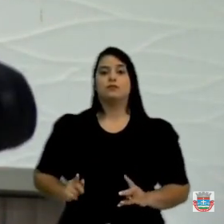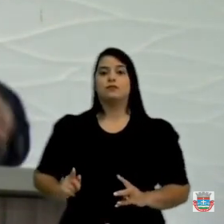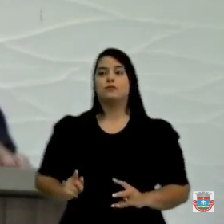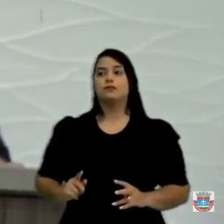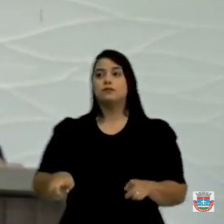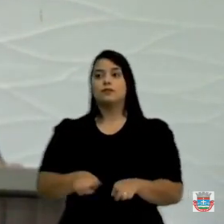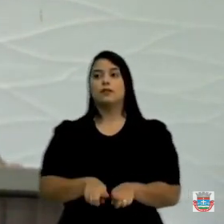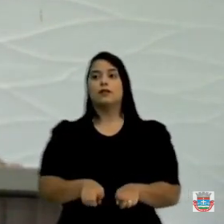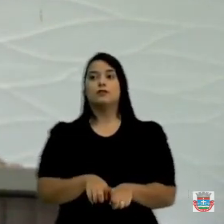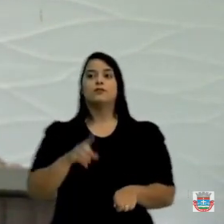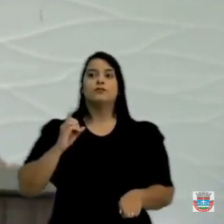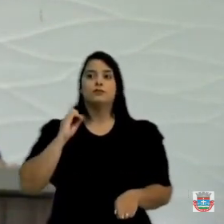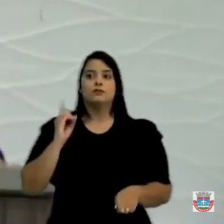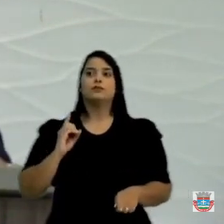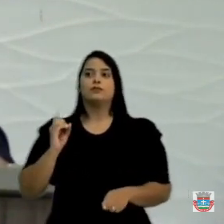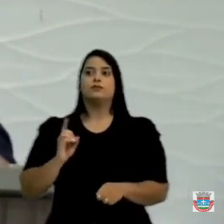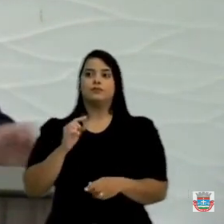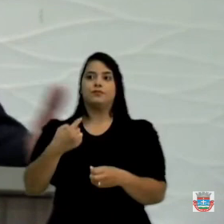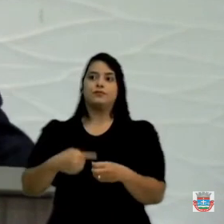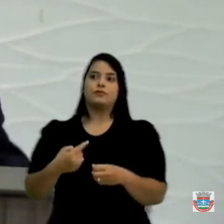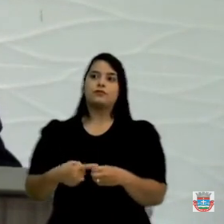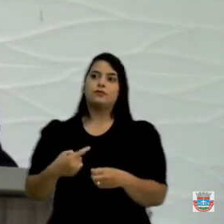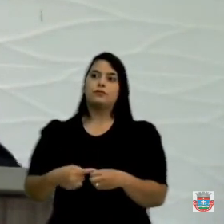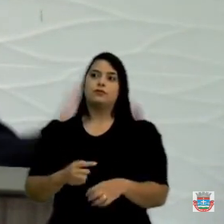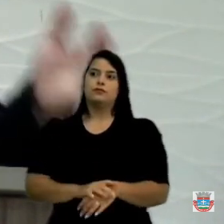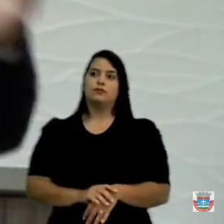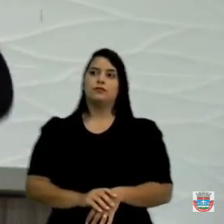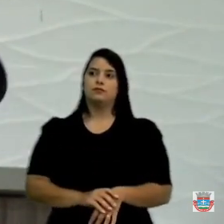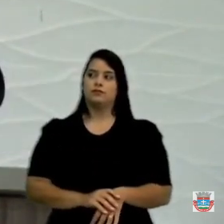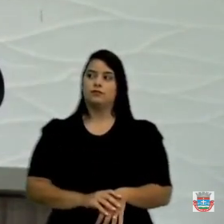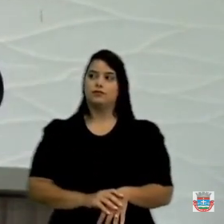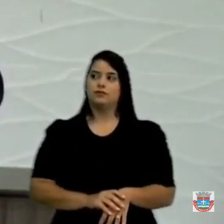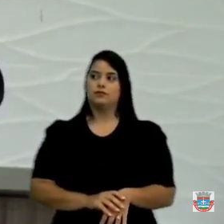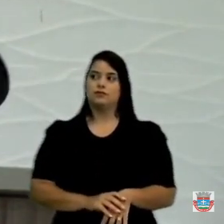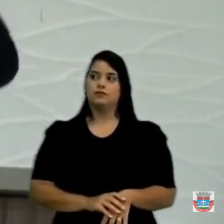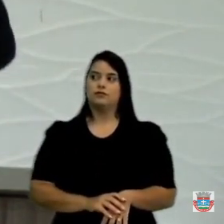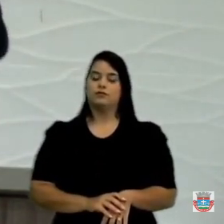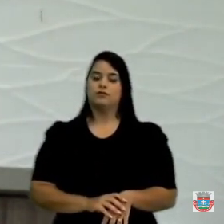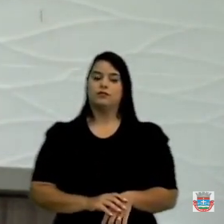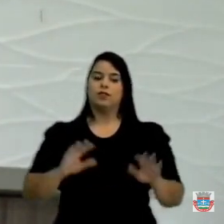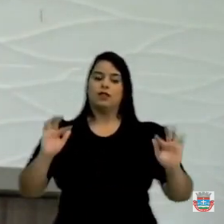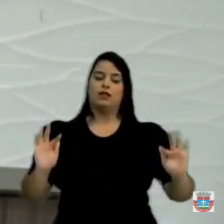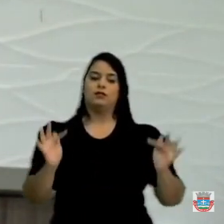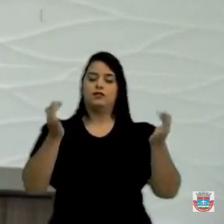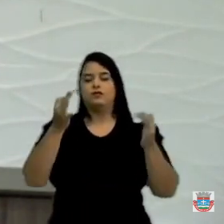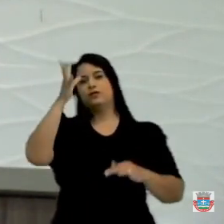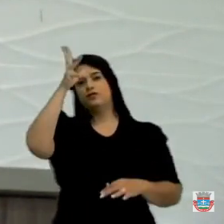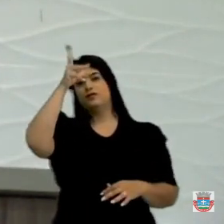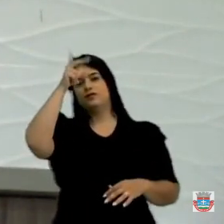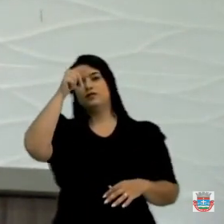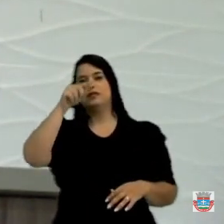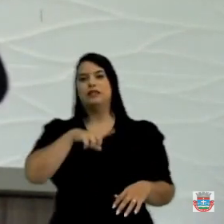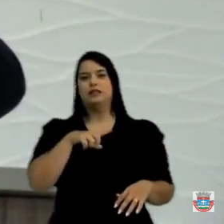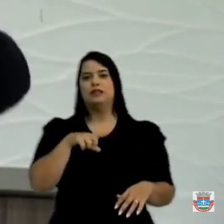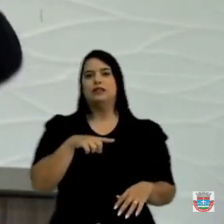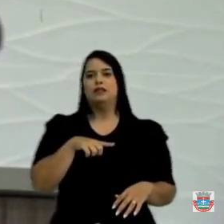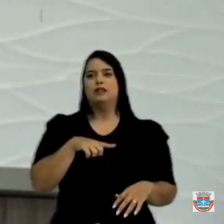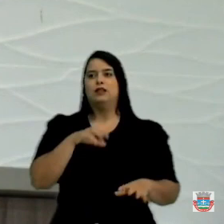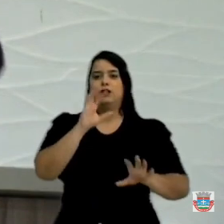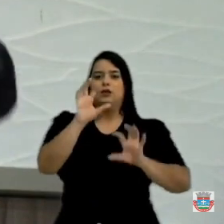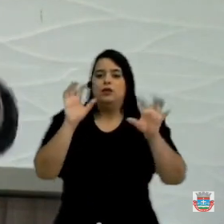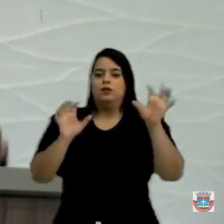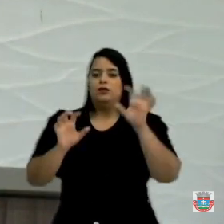a deputada daqui do município, na festa da galinha, ia ter o recapeamento